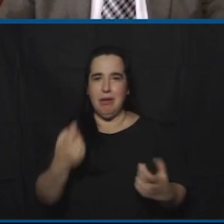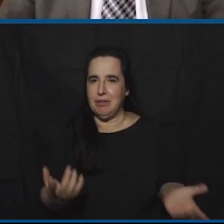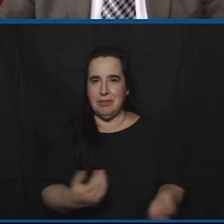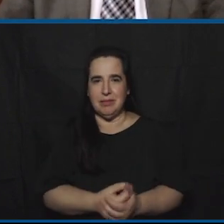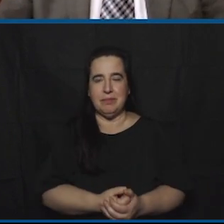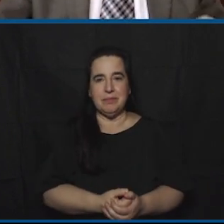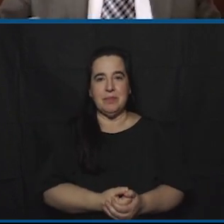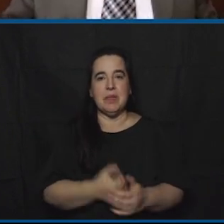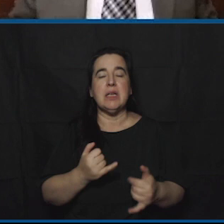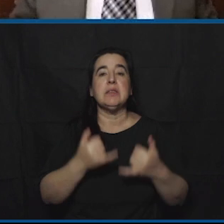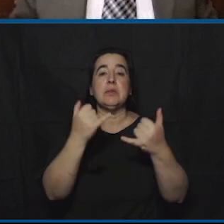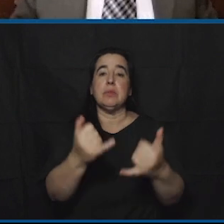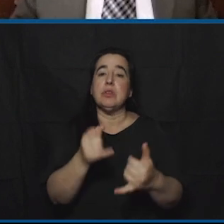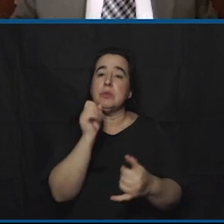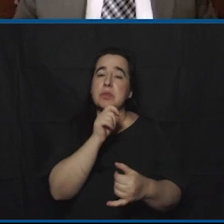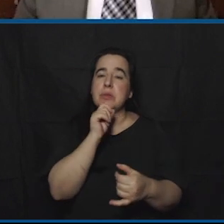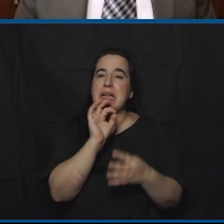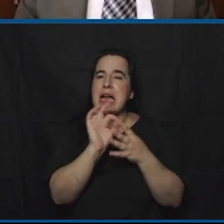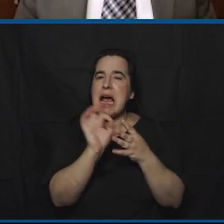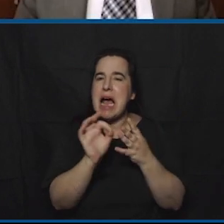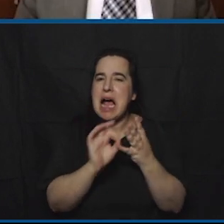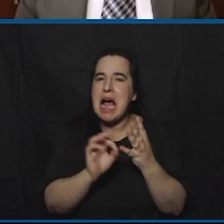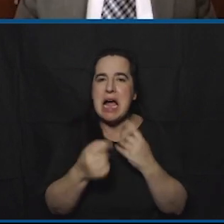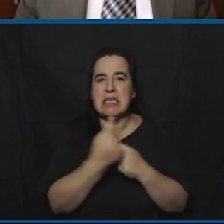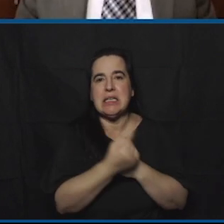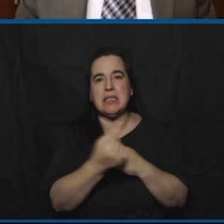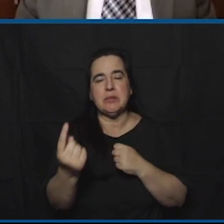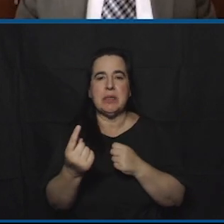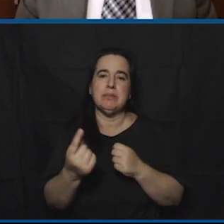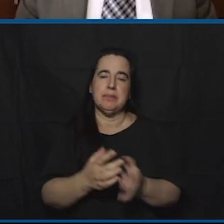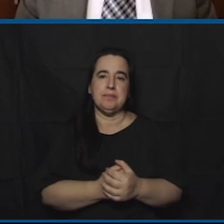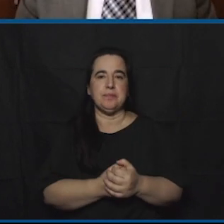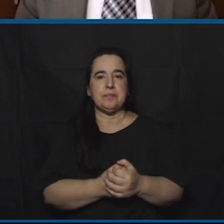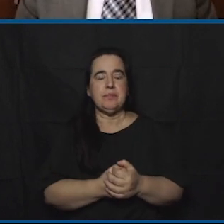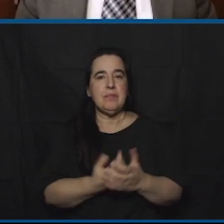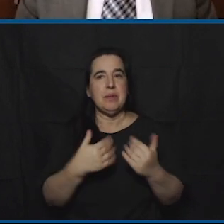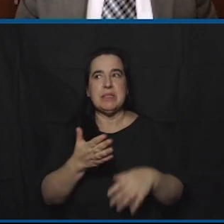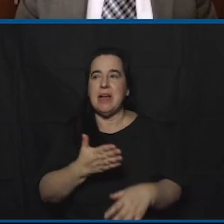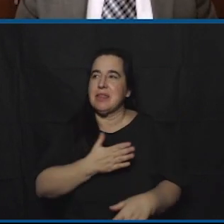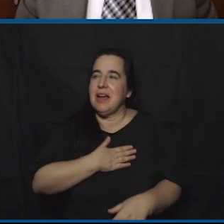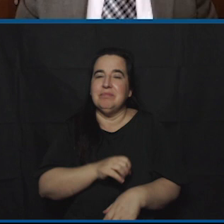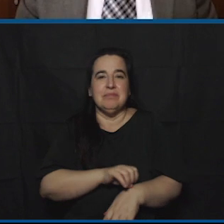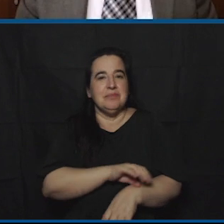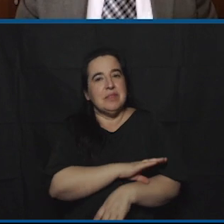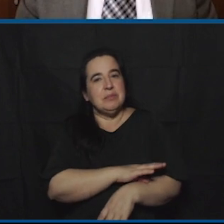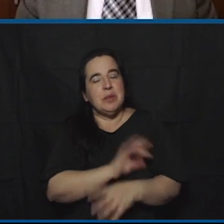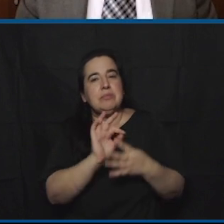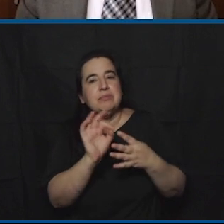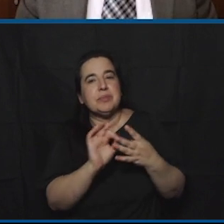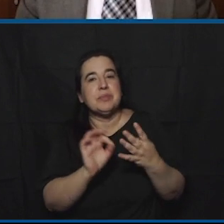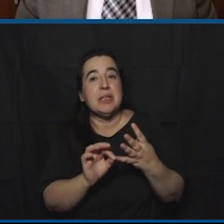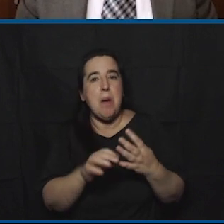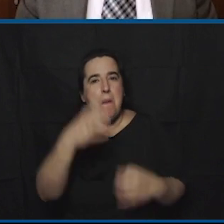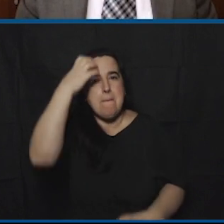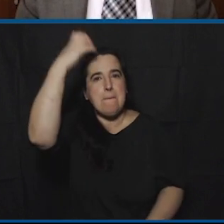a oportunidade de mencionar mais em detalhes cada uma destas características. Mas eu fico tocado por este atributo, por exemplo, ele ser